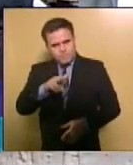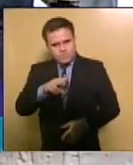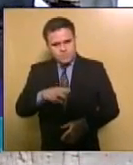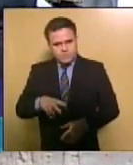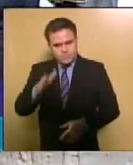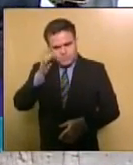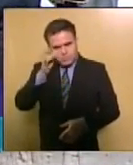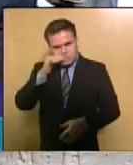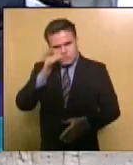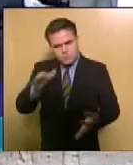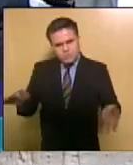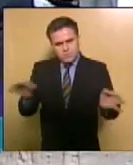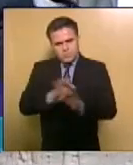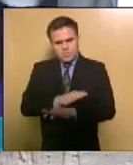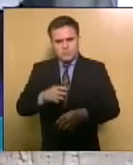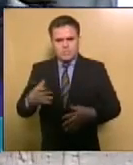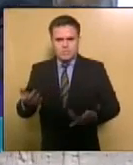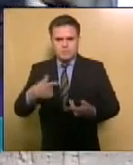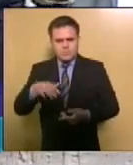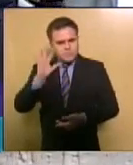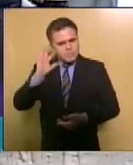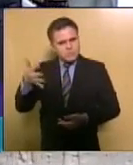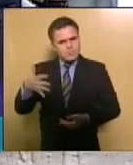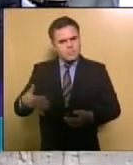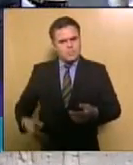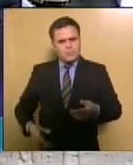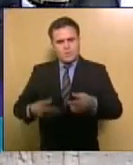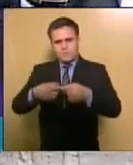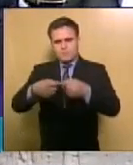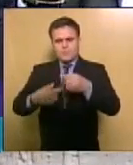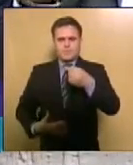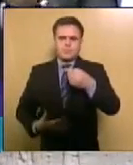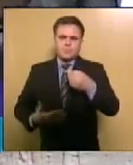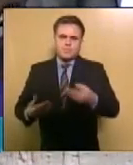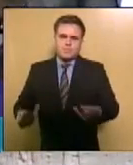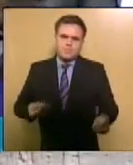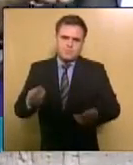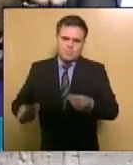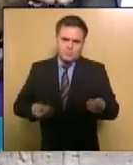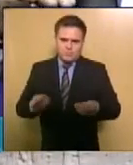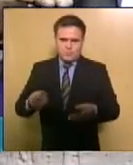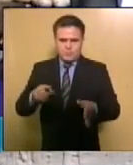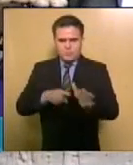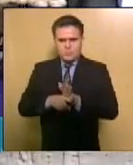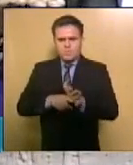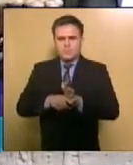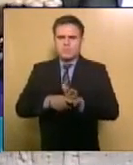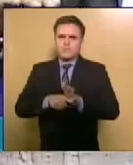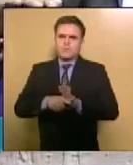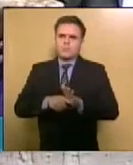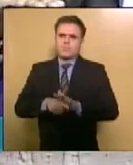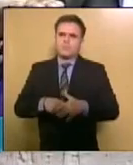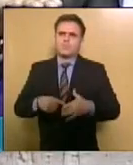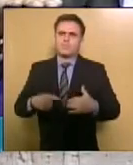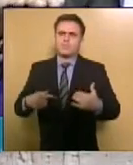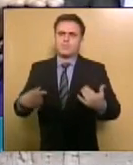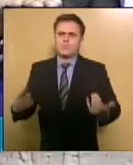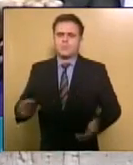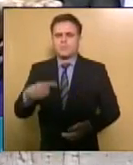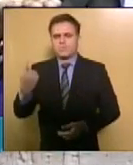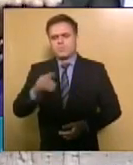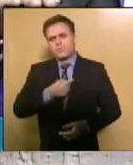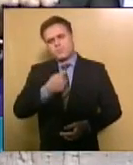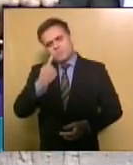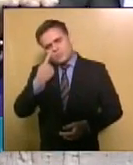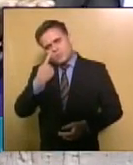quando a a a decisão do mapeamento que eles estudam e vão ver